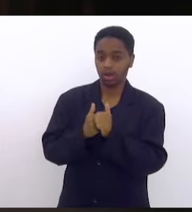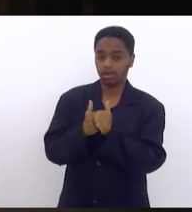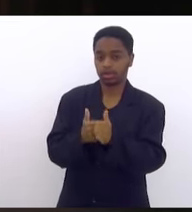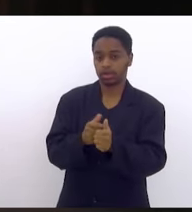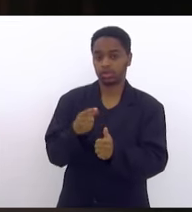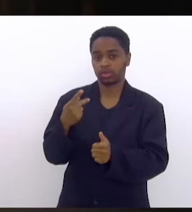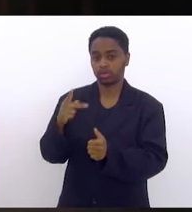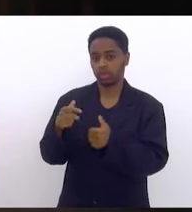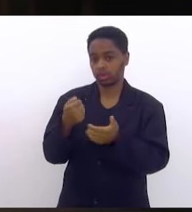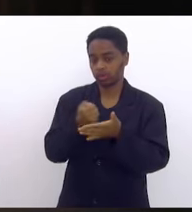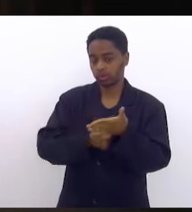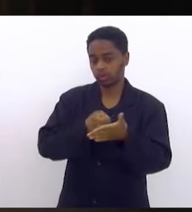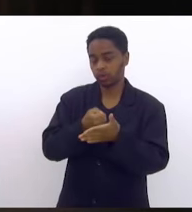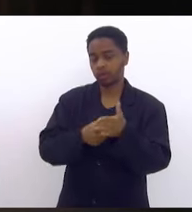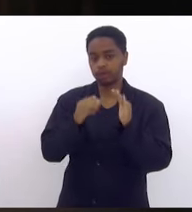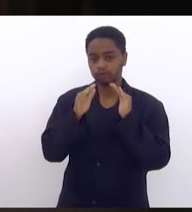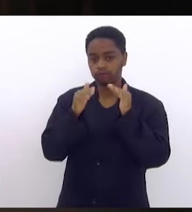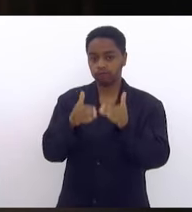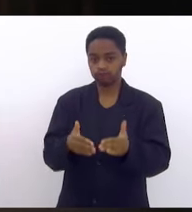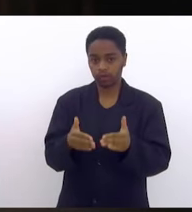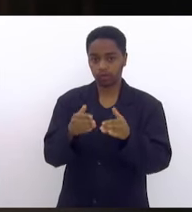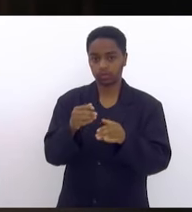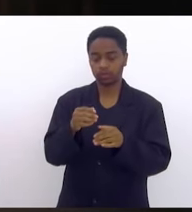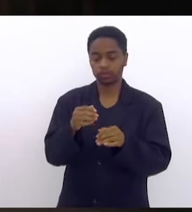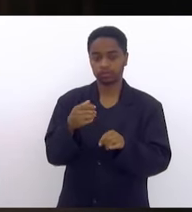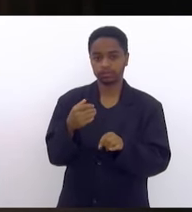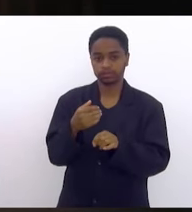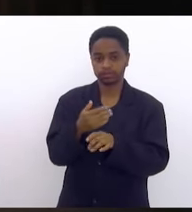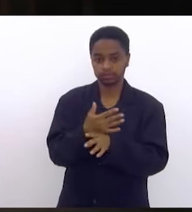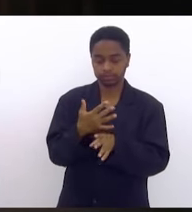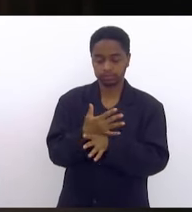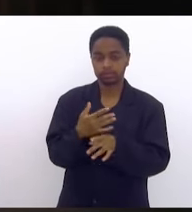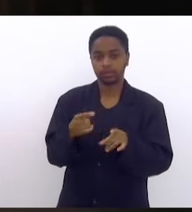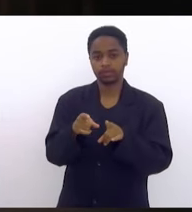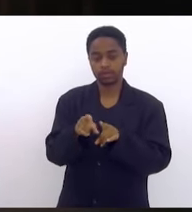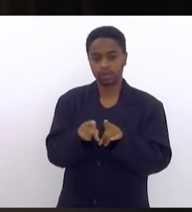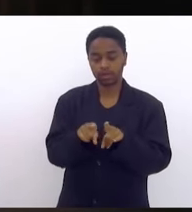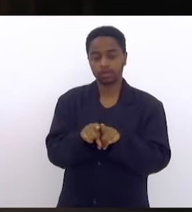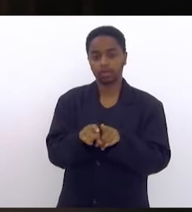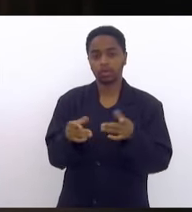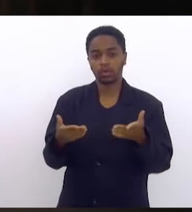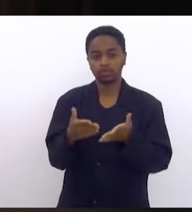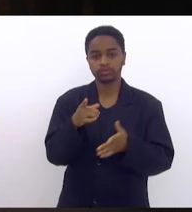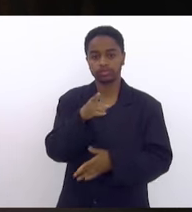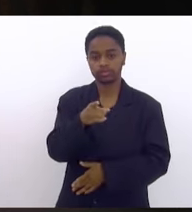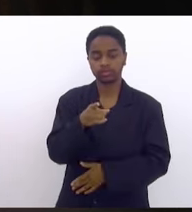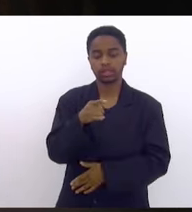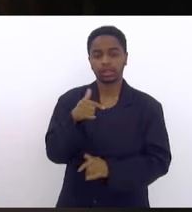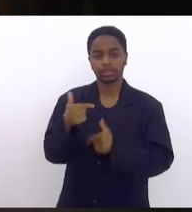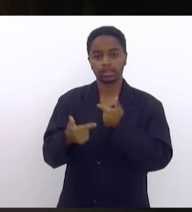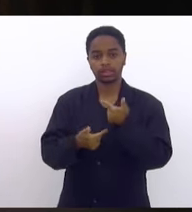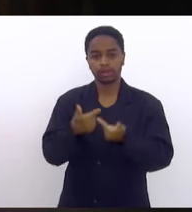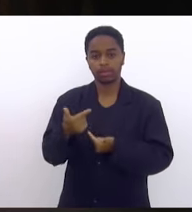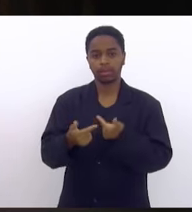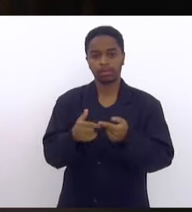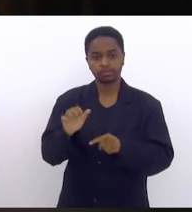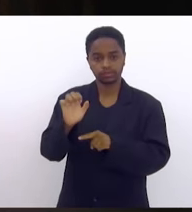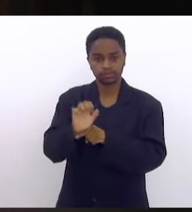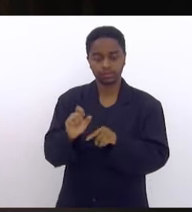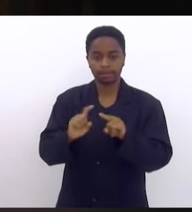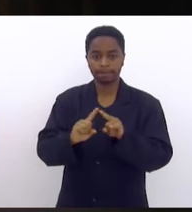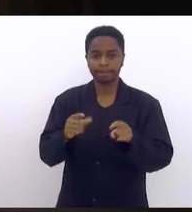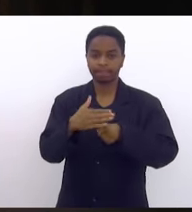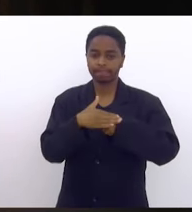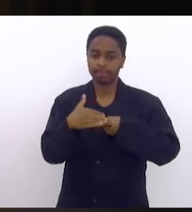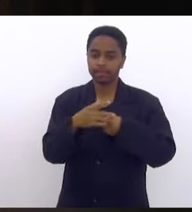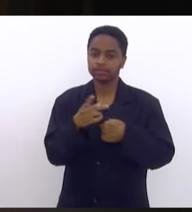nosso município. Eu sei que você hoje é deputado de todo o estado do Rio de Janeiro, né, todos os municípios, mas o carinho que você tem pela nossa